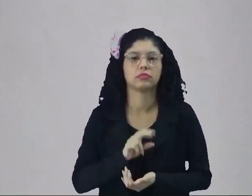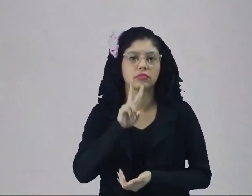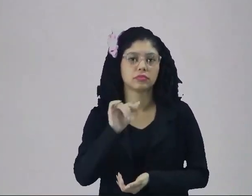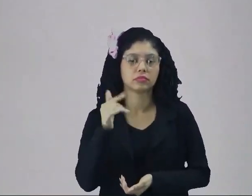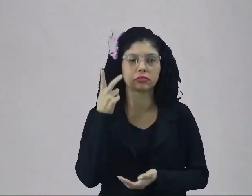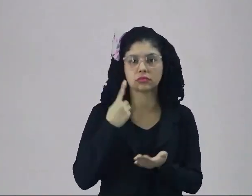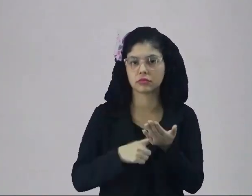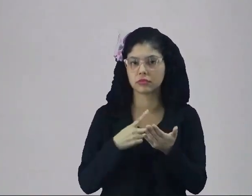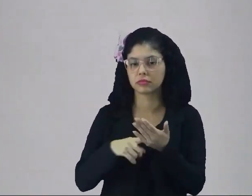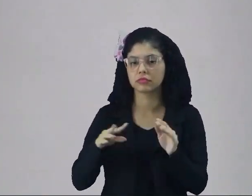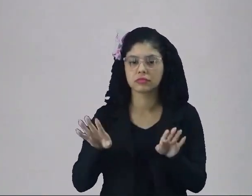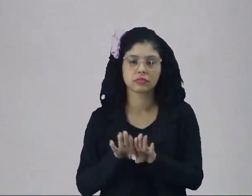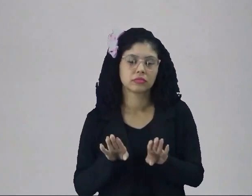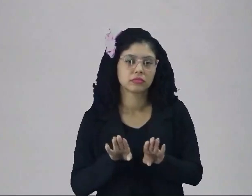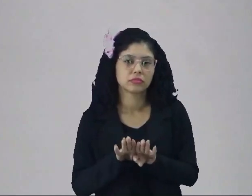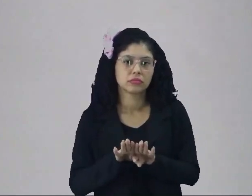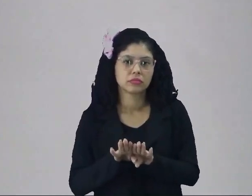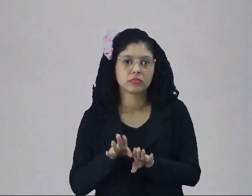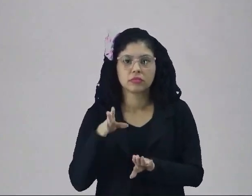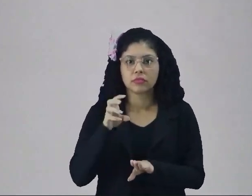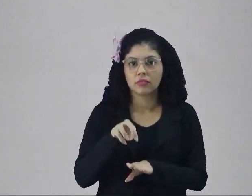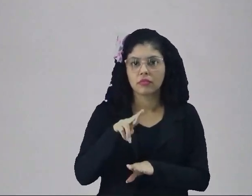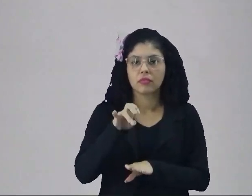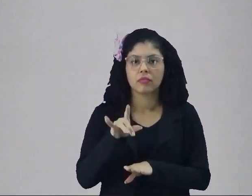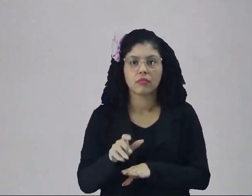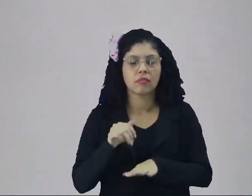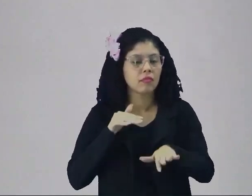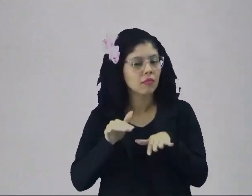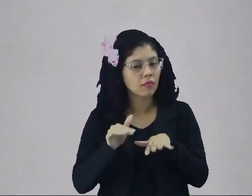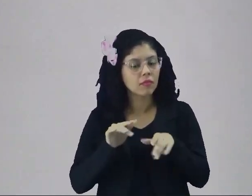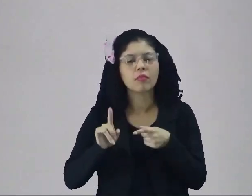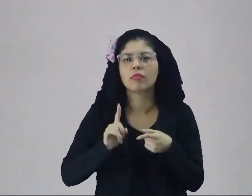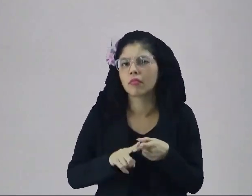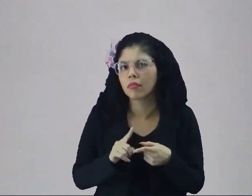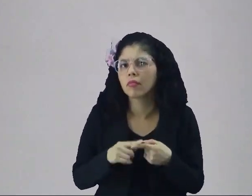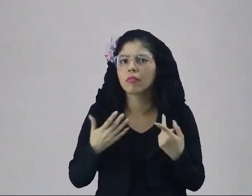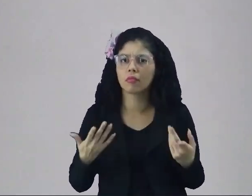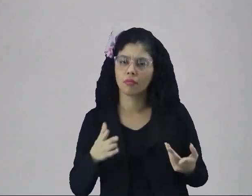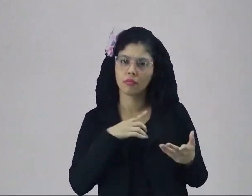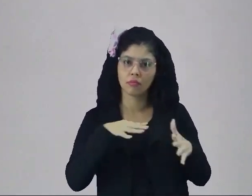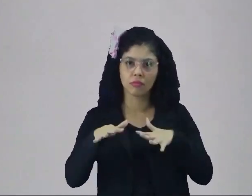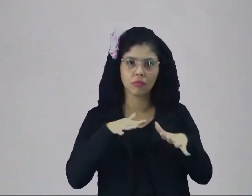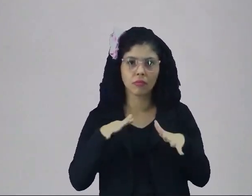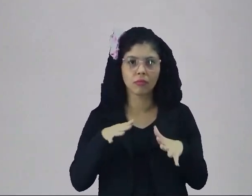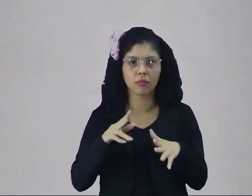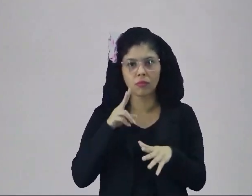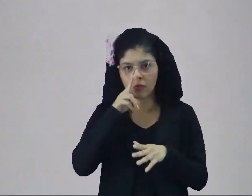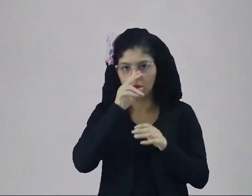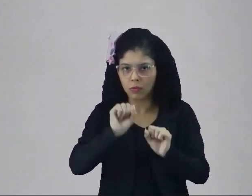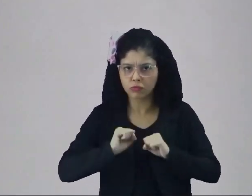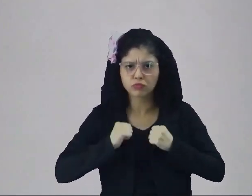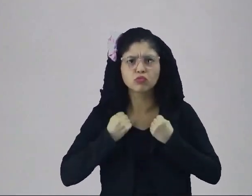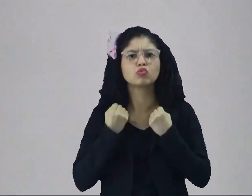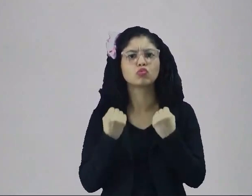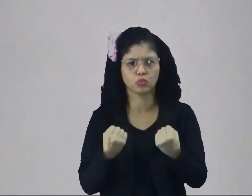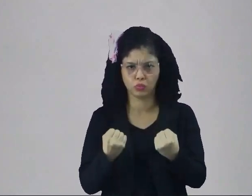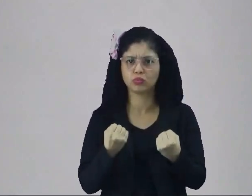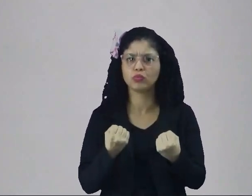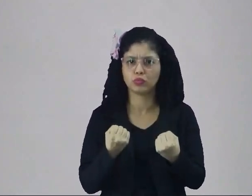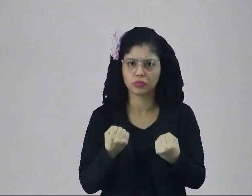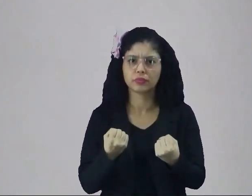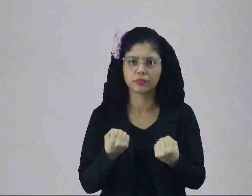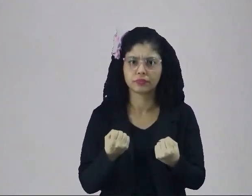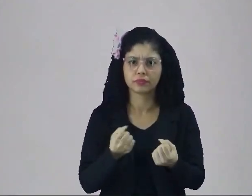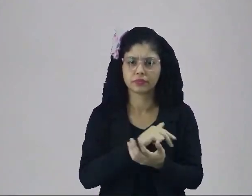vai considerar também o motivo do movimento, isso mesmo, a força para